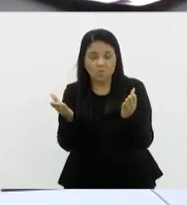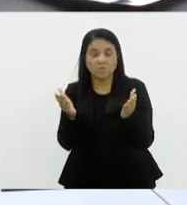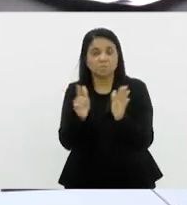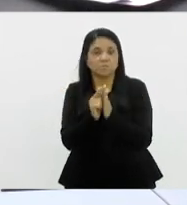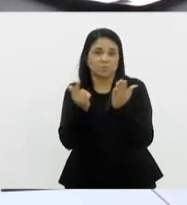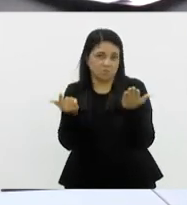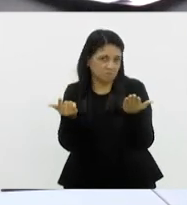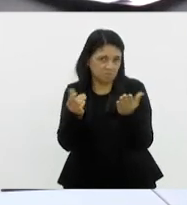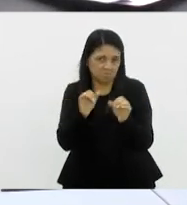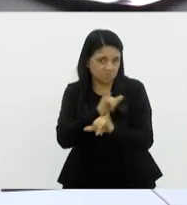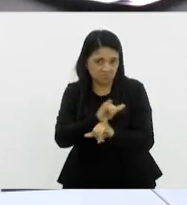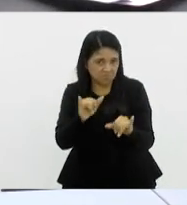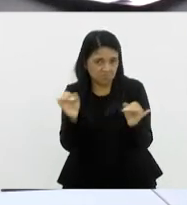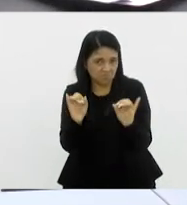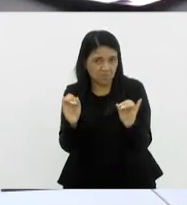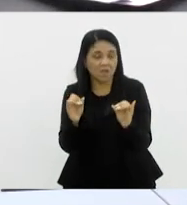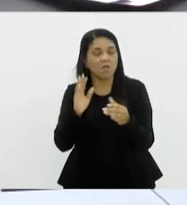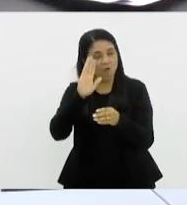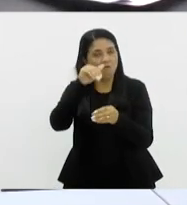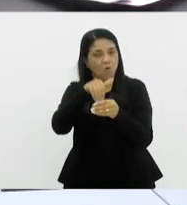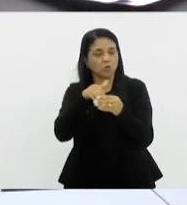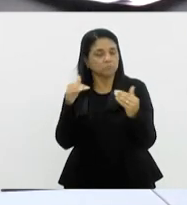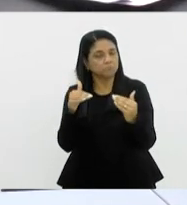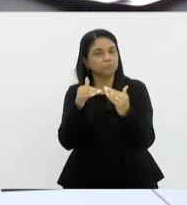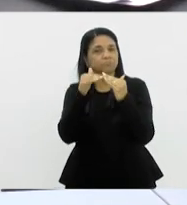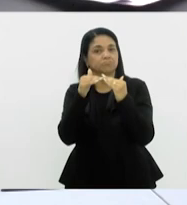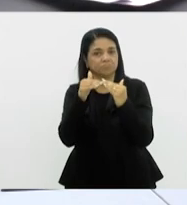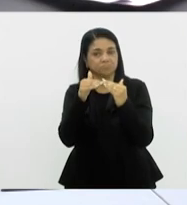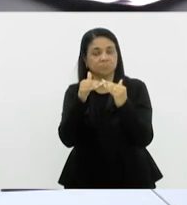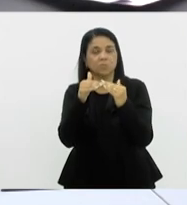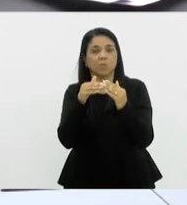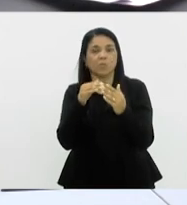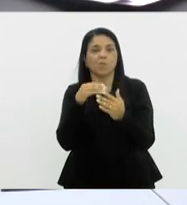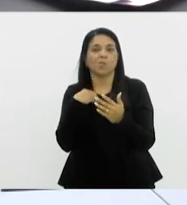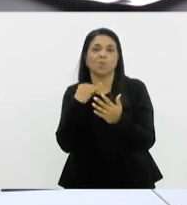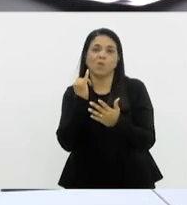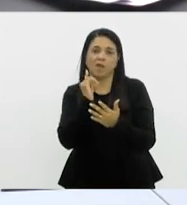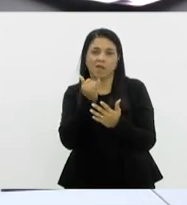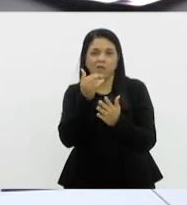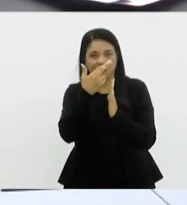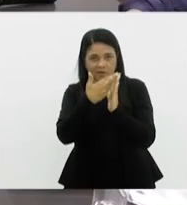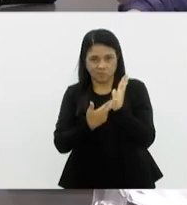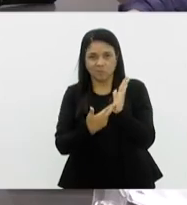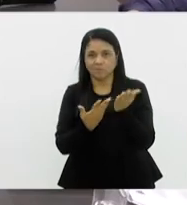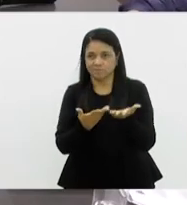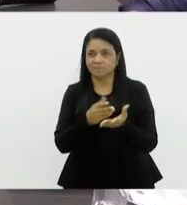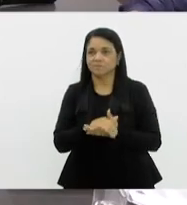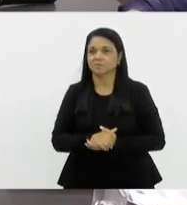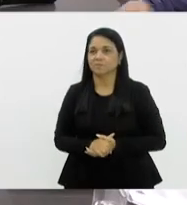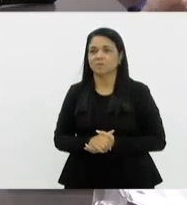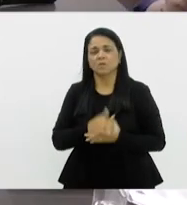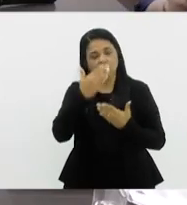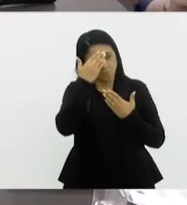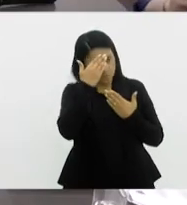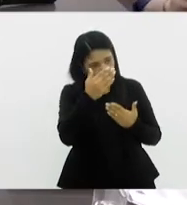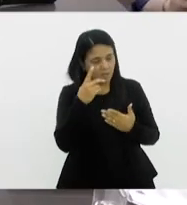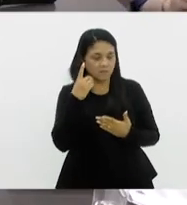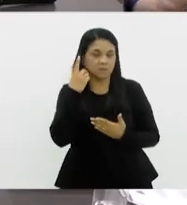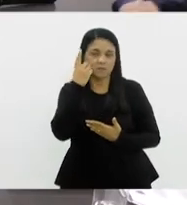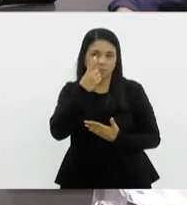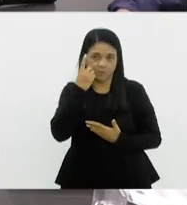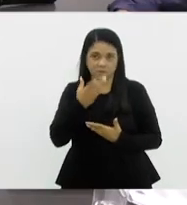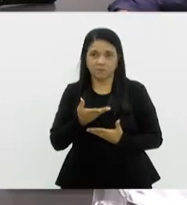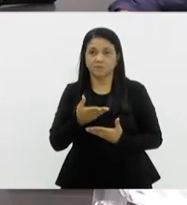E também voto favorável com o relator da matéria. Obrigado, deputada Célia. Deputado Luiz